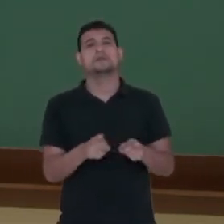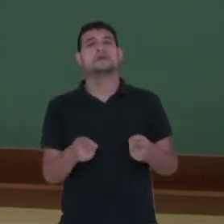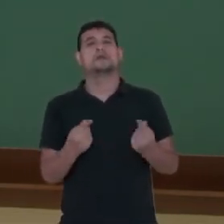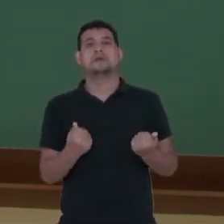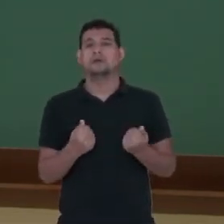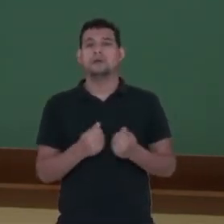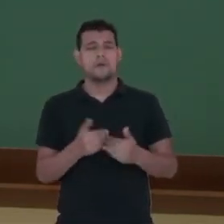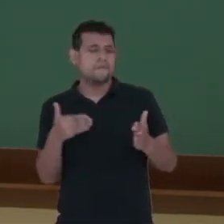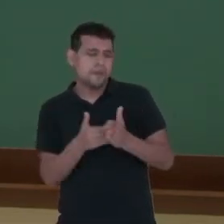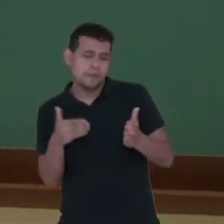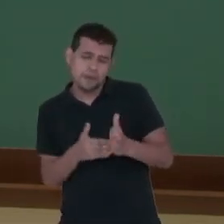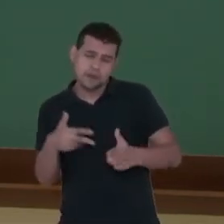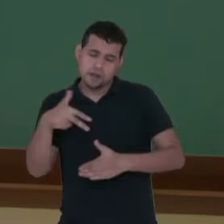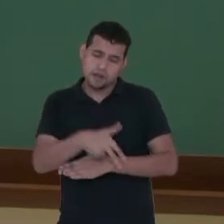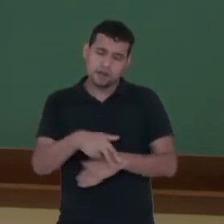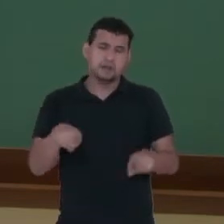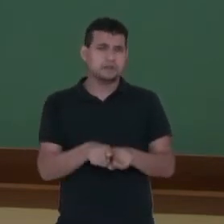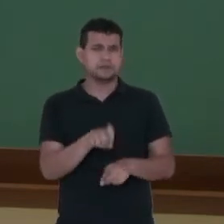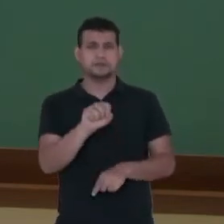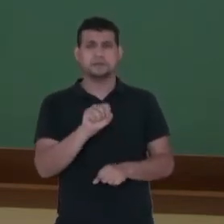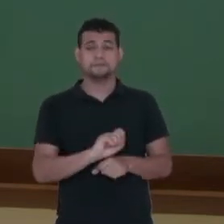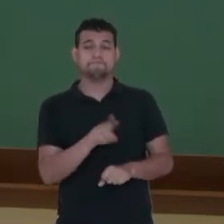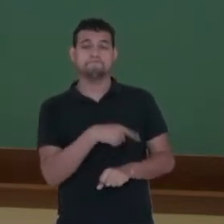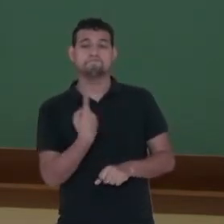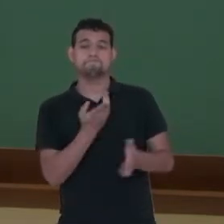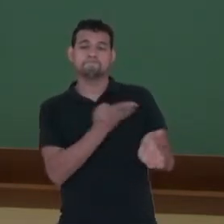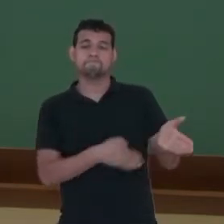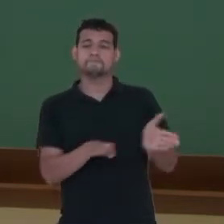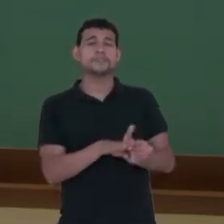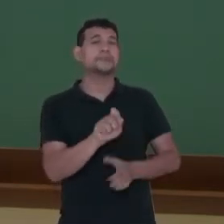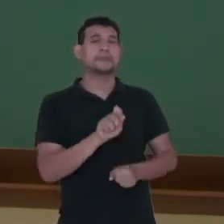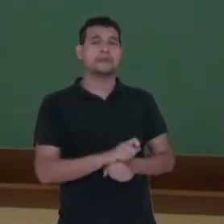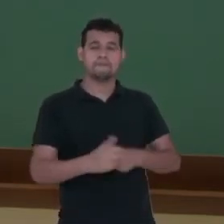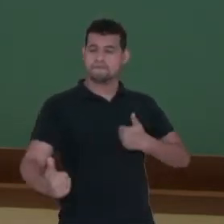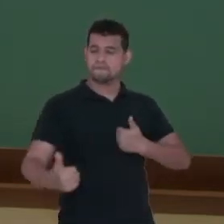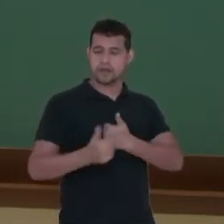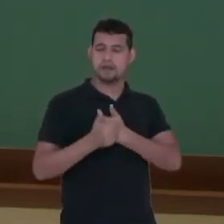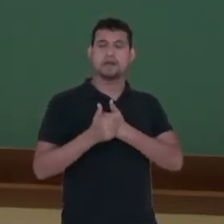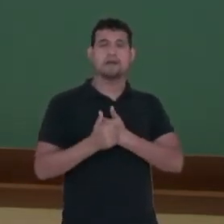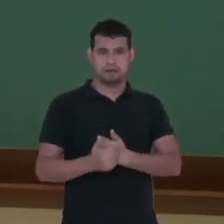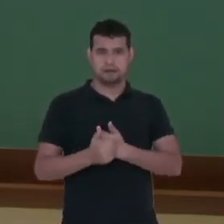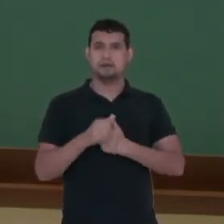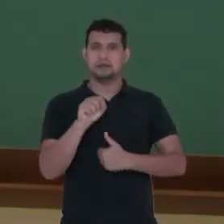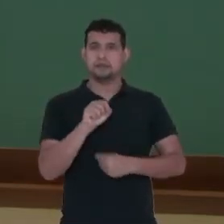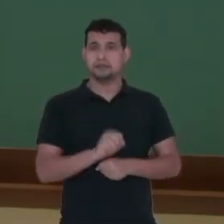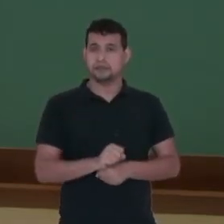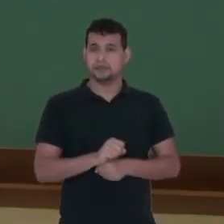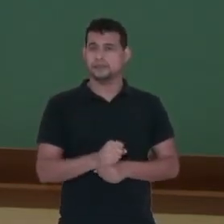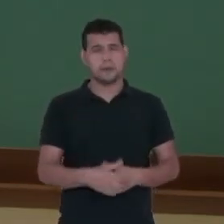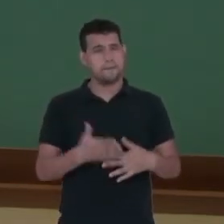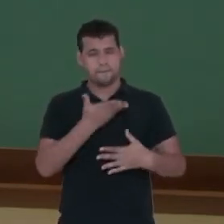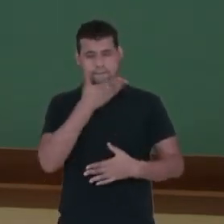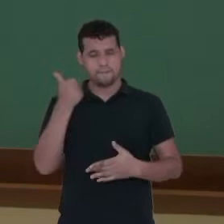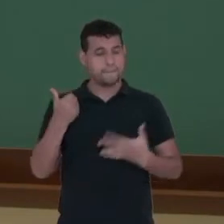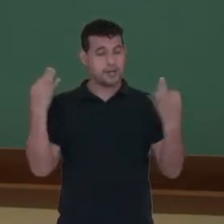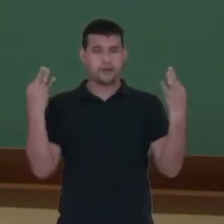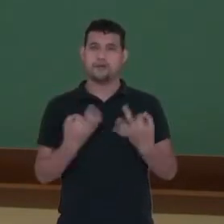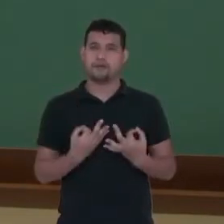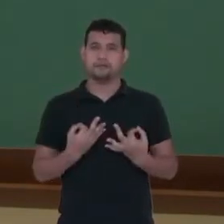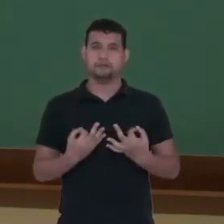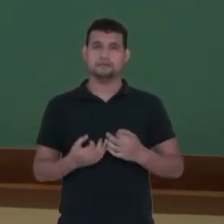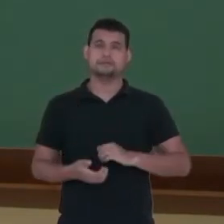mesmo obstáculo, para que a gente se chegue o mais próximo da eficiência,